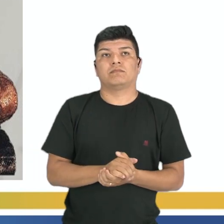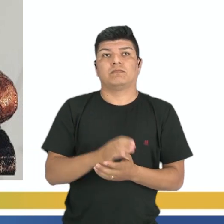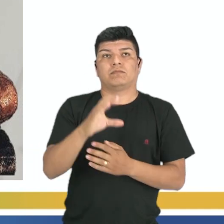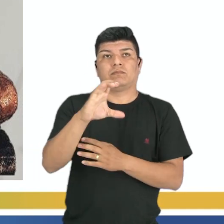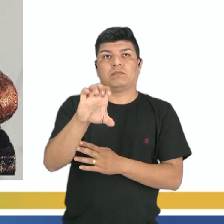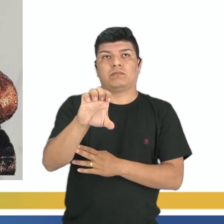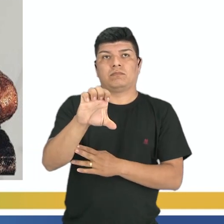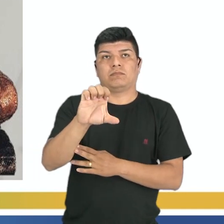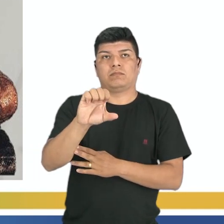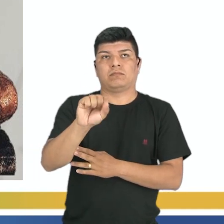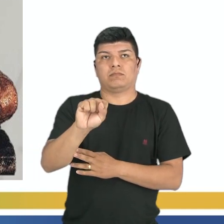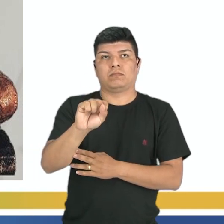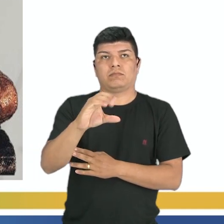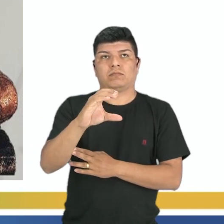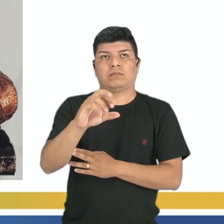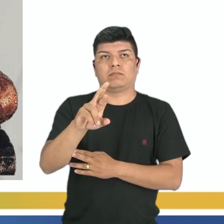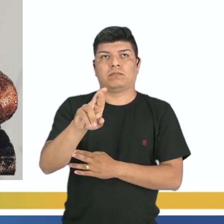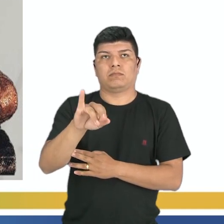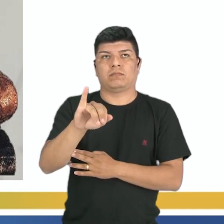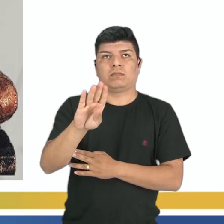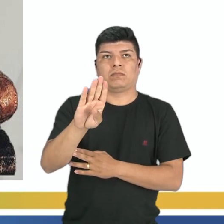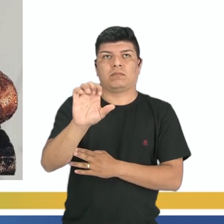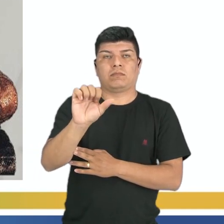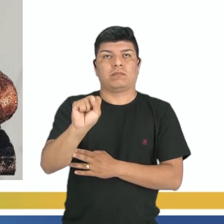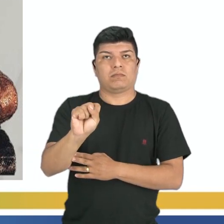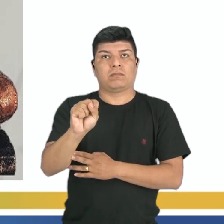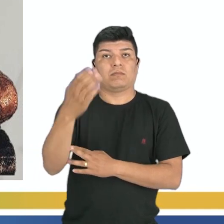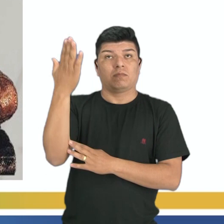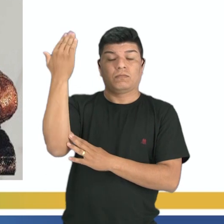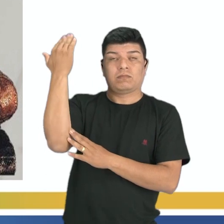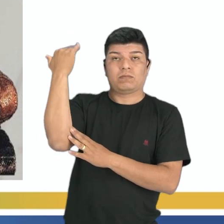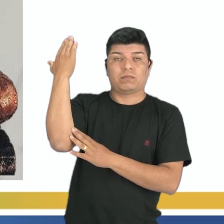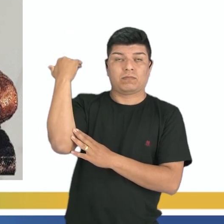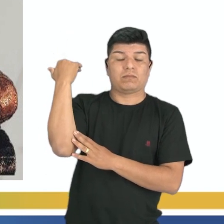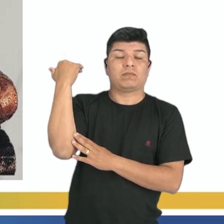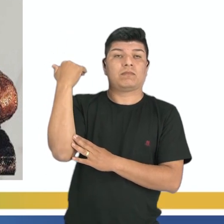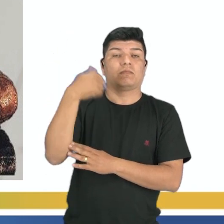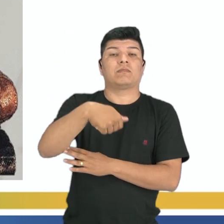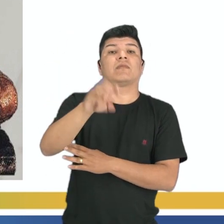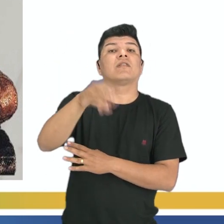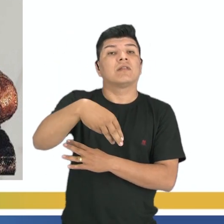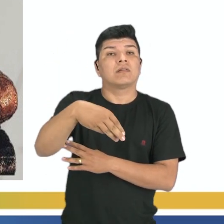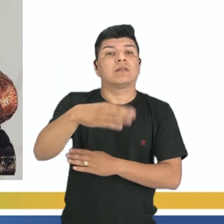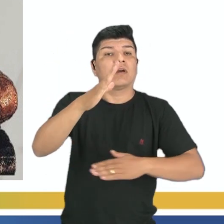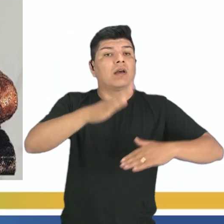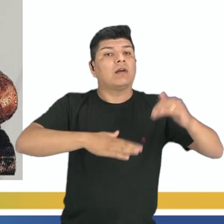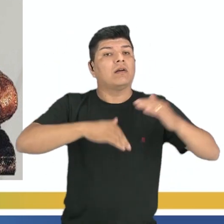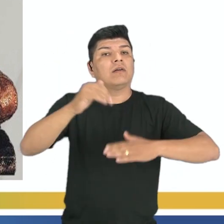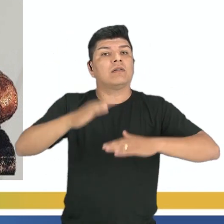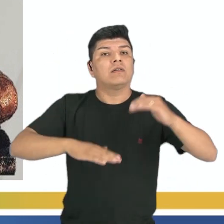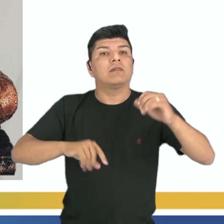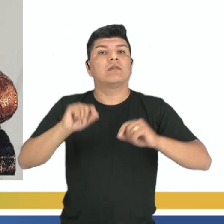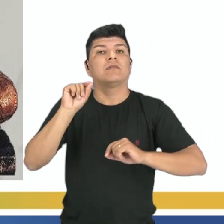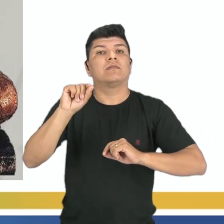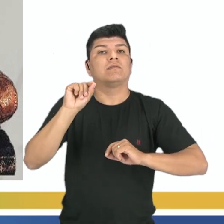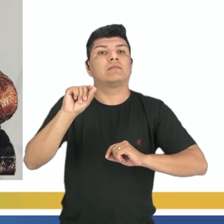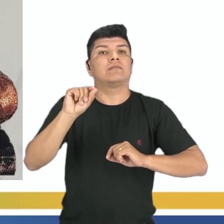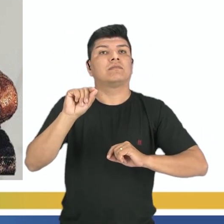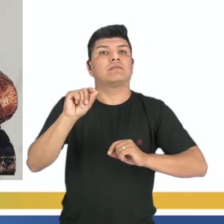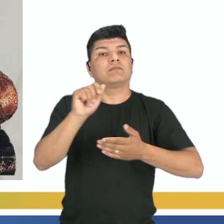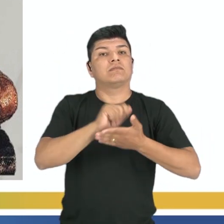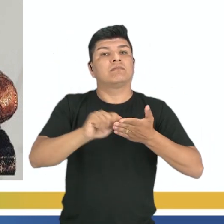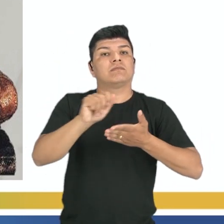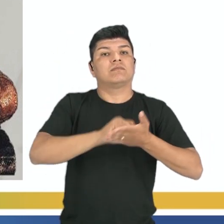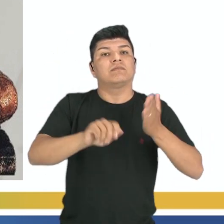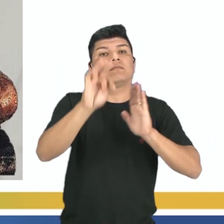Os escribas. Quem são os escribas? Então, na antiguidade, os escribas eram os profissionais que tinham a função de escrever